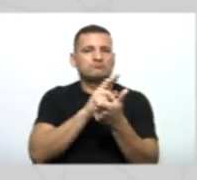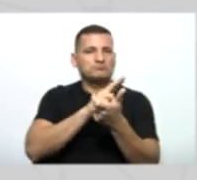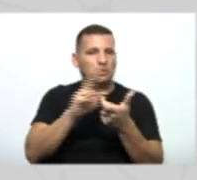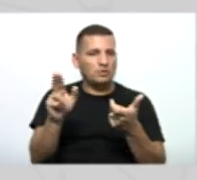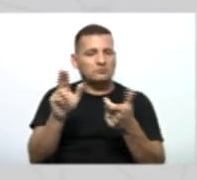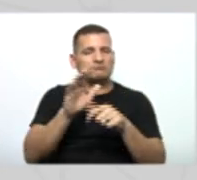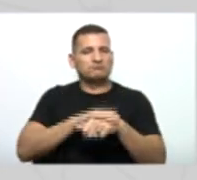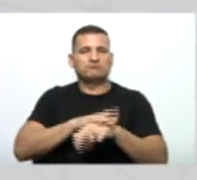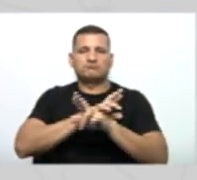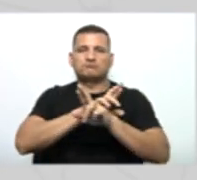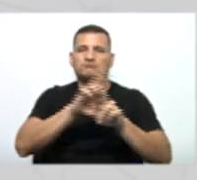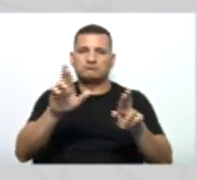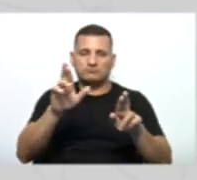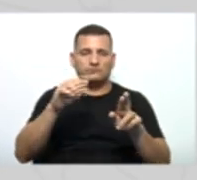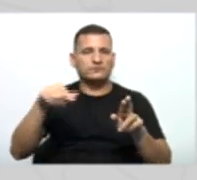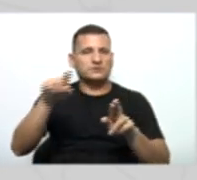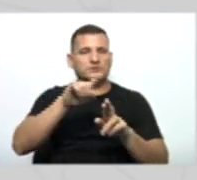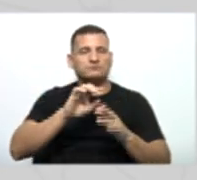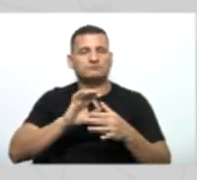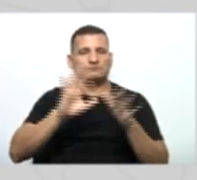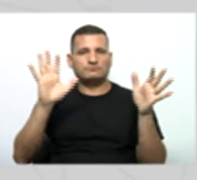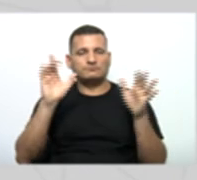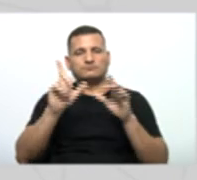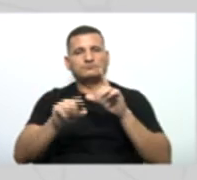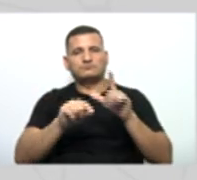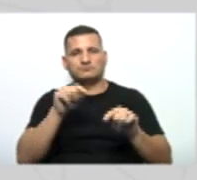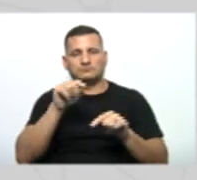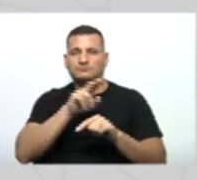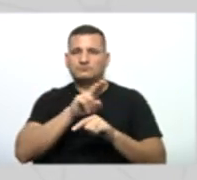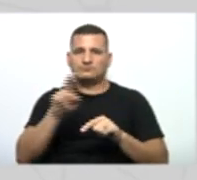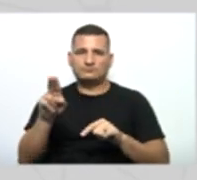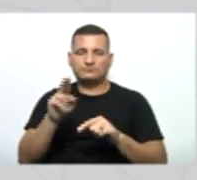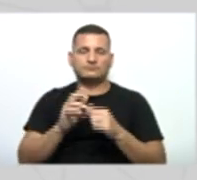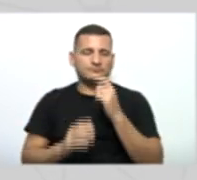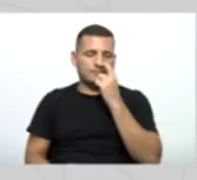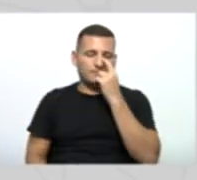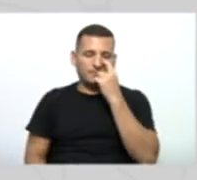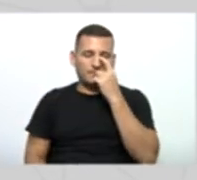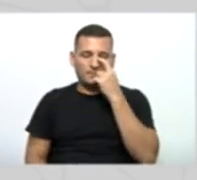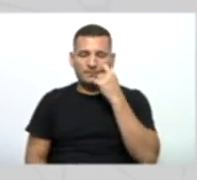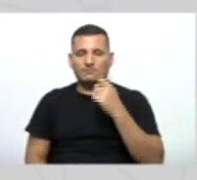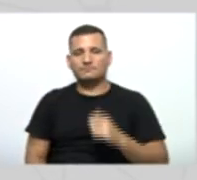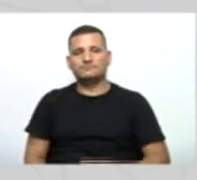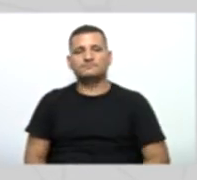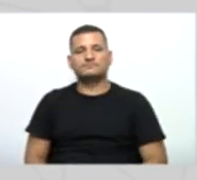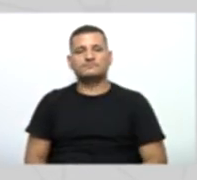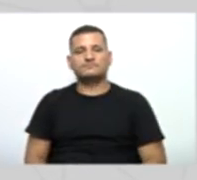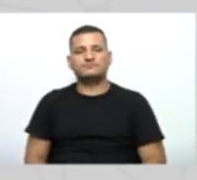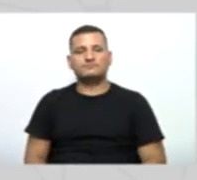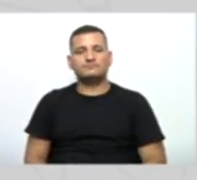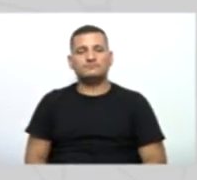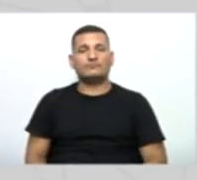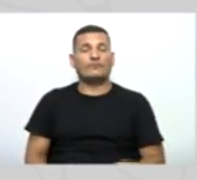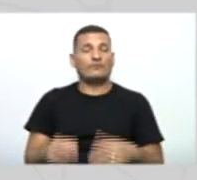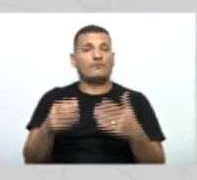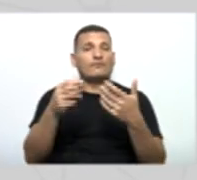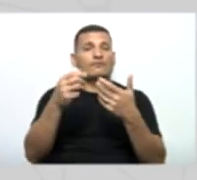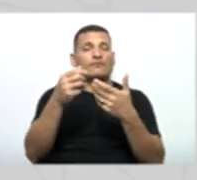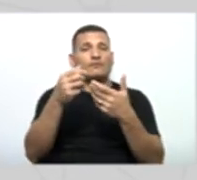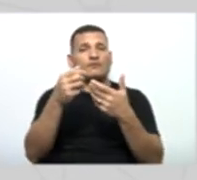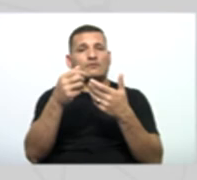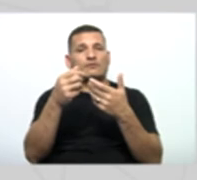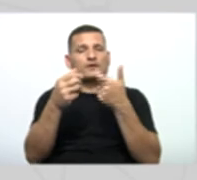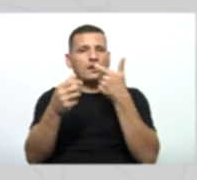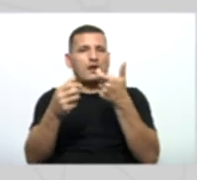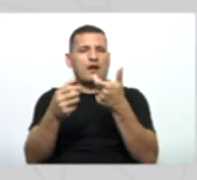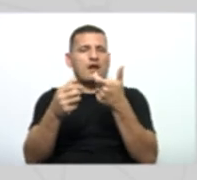os atributos iam ficar por conta de você. Você ia decidir qual que seria o nome, quais atributos esse objeto, essa classe teria, para poder